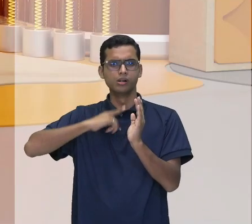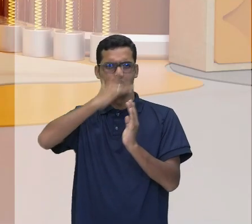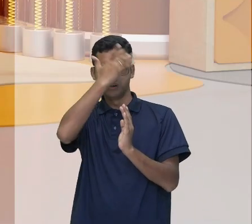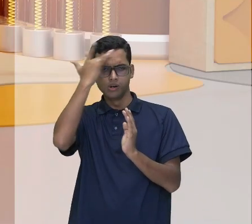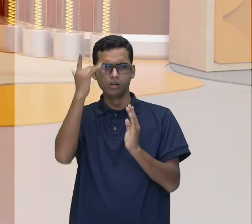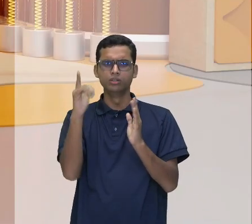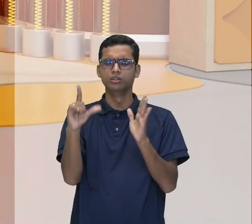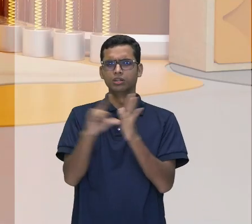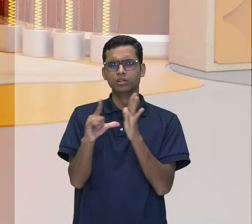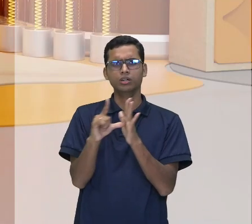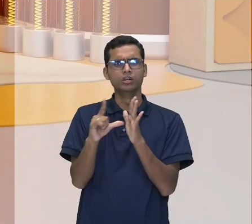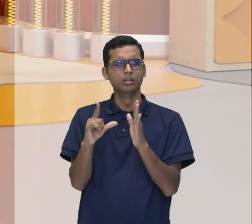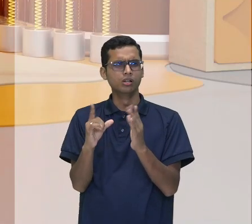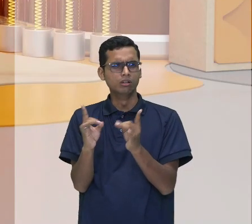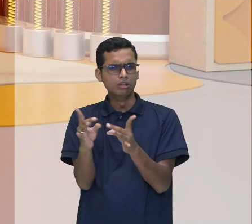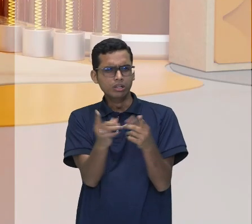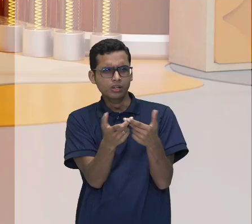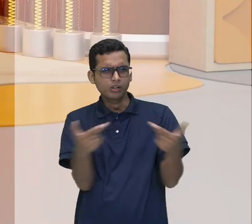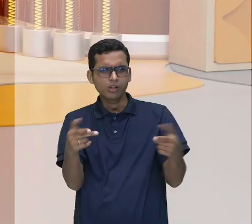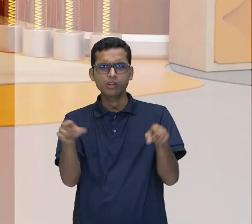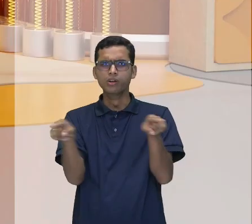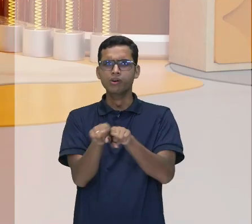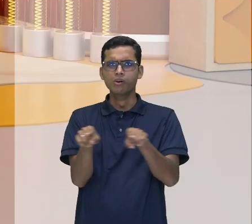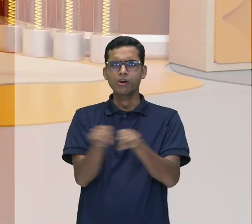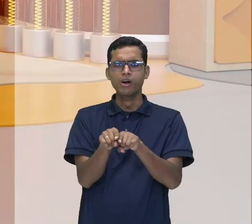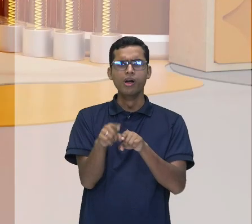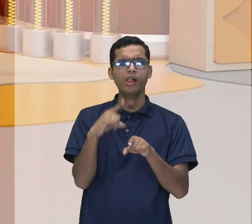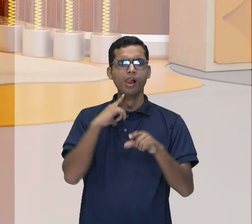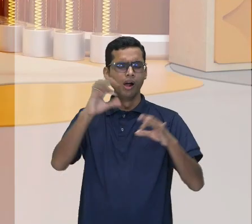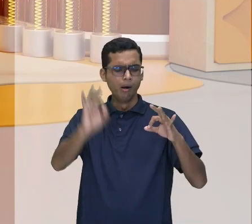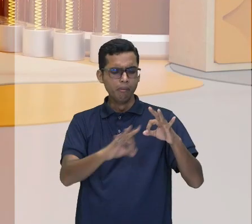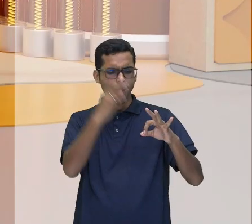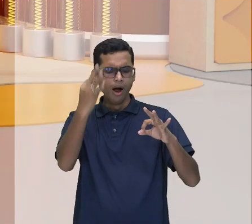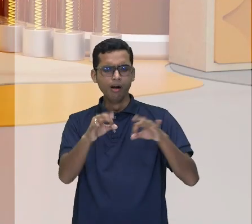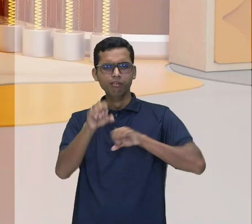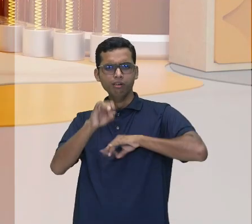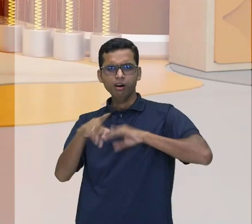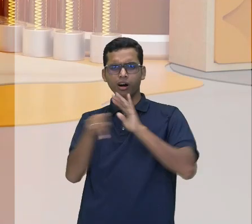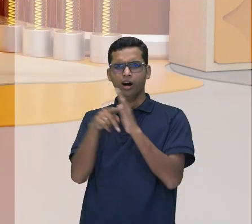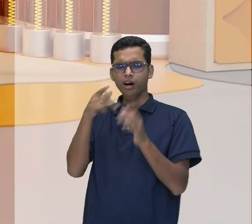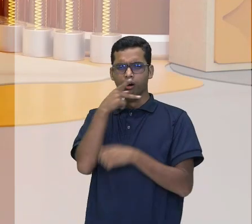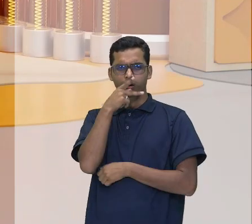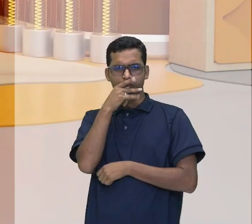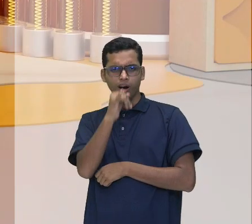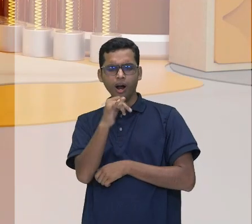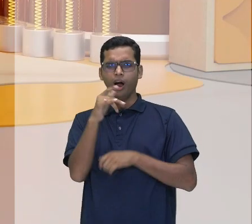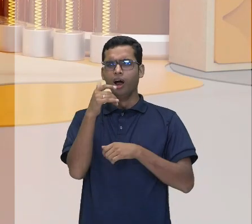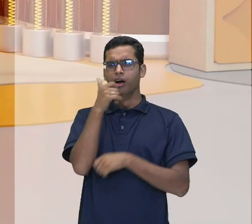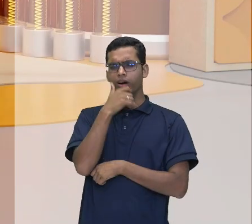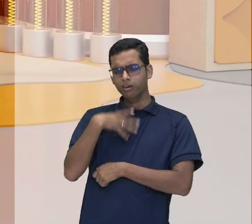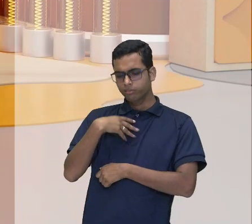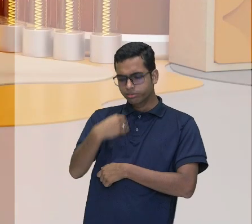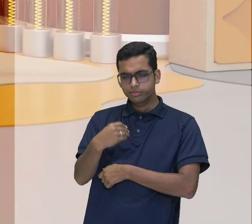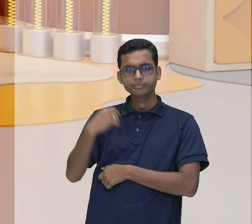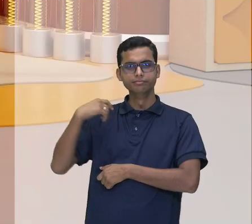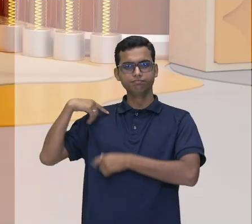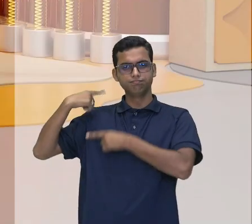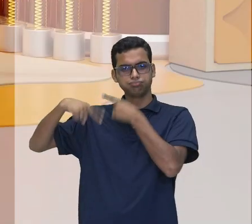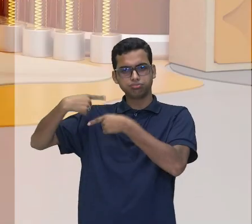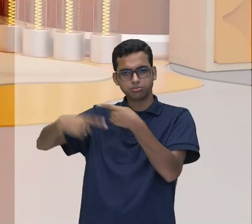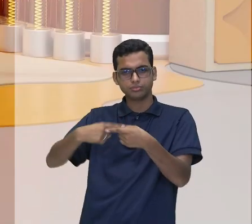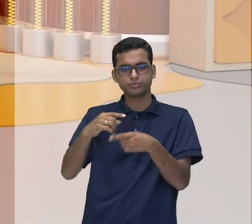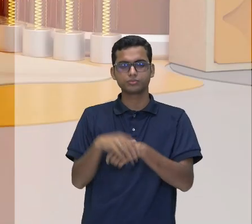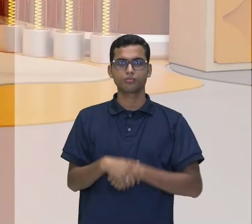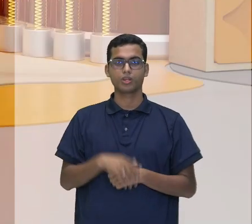e transmitiam a profissão de pai para filho, ou seja, o trabalho, né, era hereditário. O que o pai